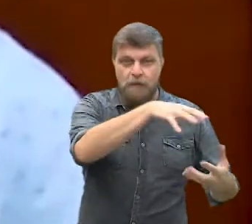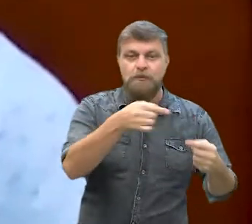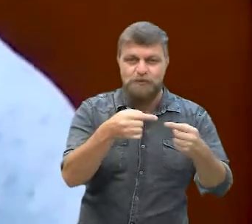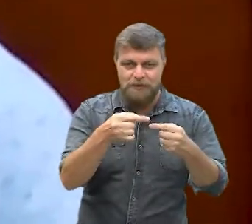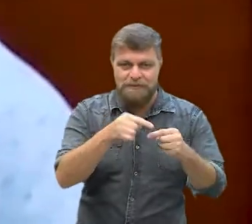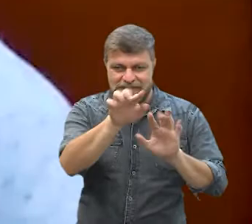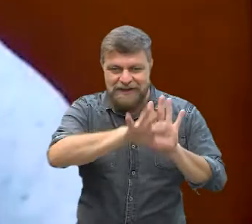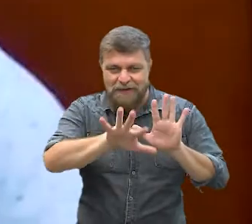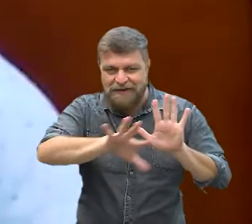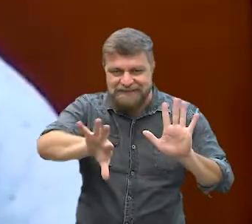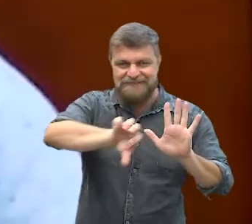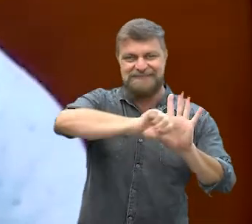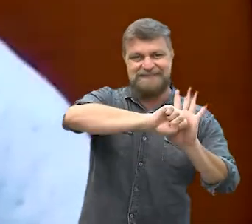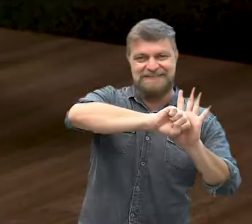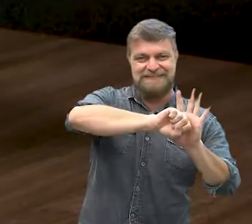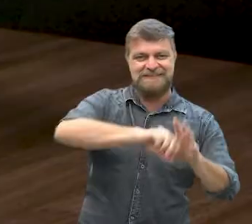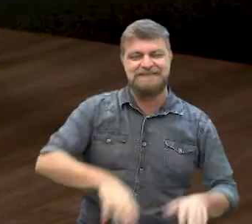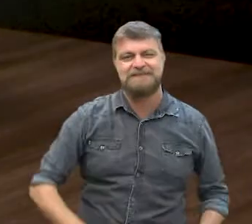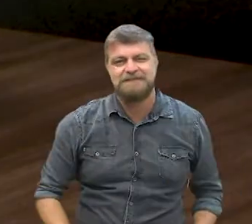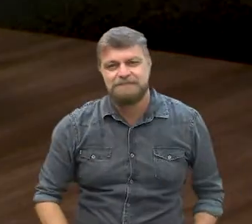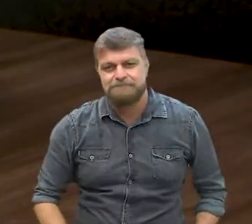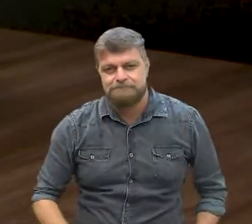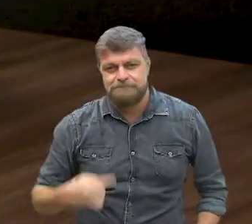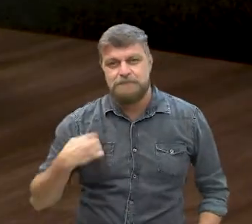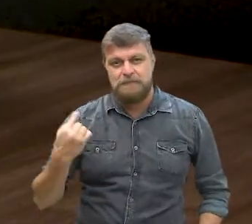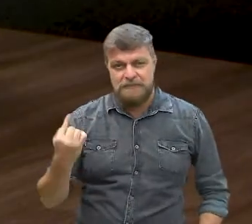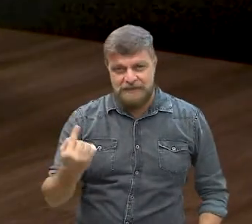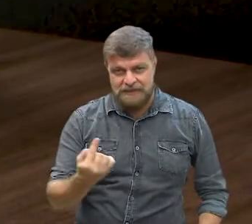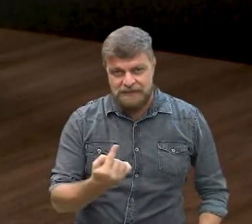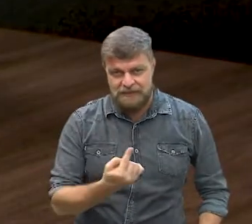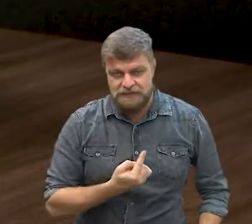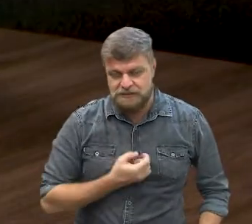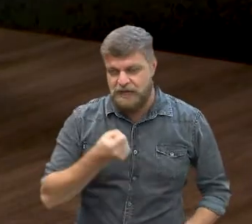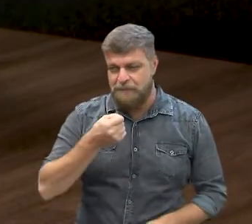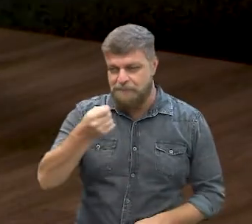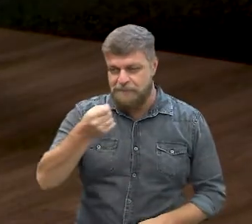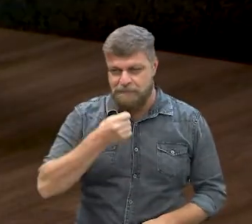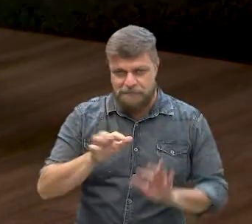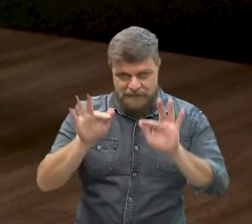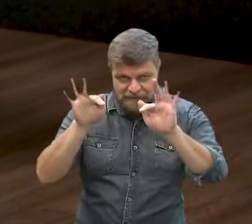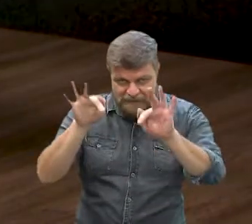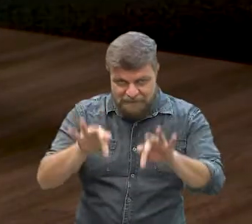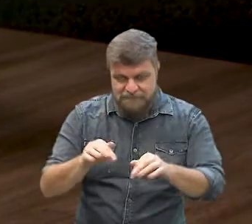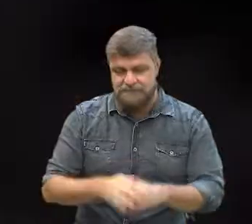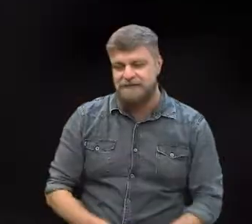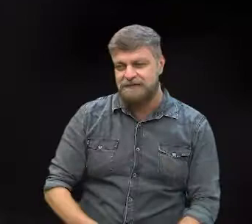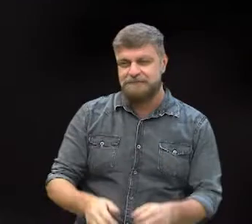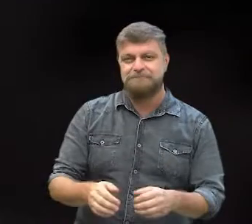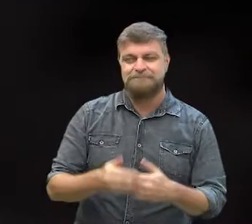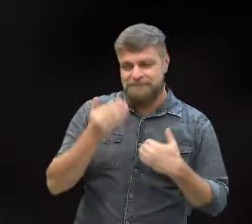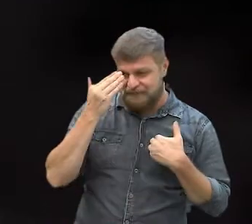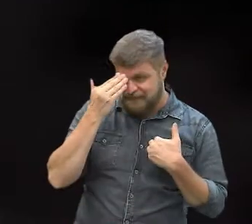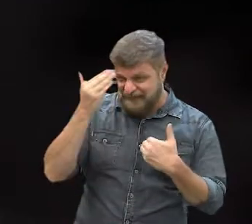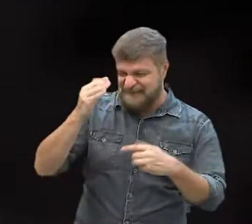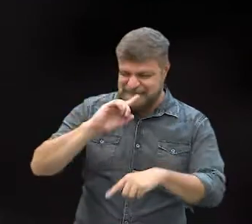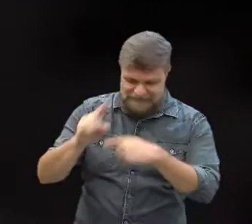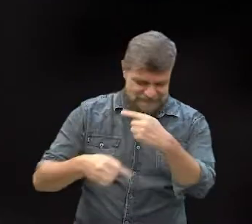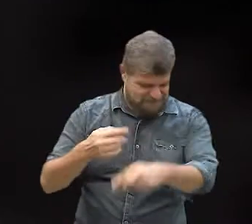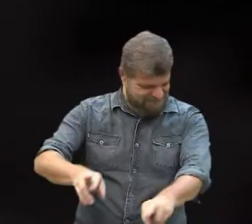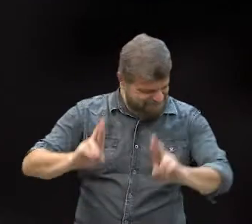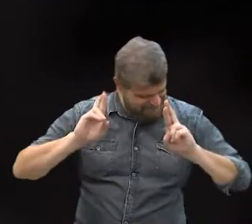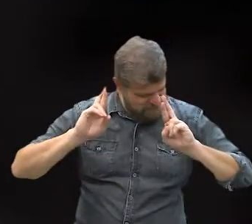ser audiovisual, sempre. É isso aí. A gente, então, termina aqui esse bloco. André,